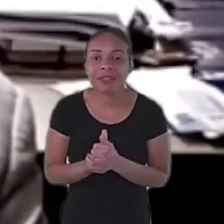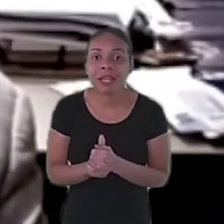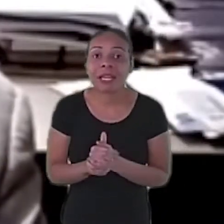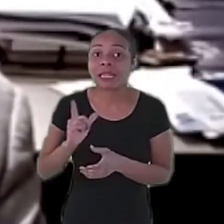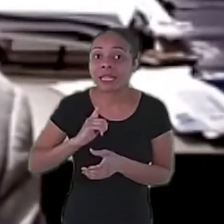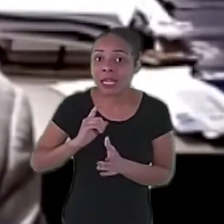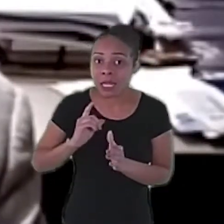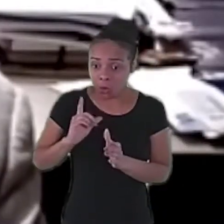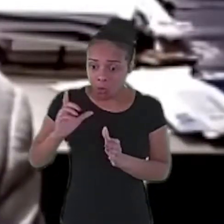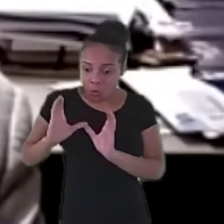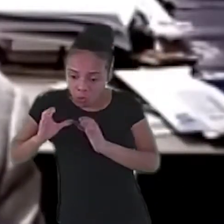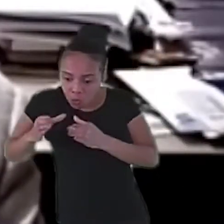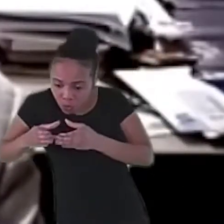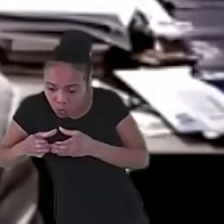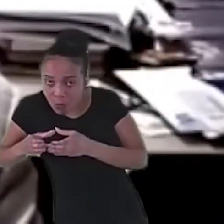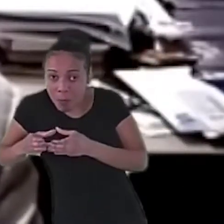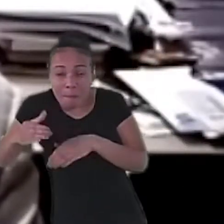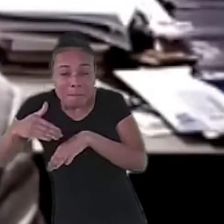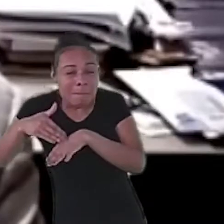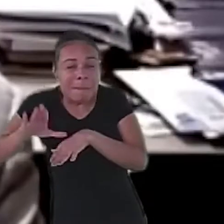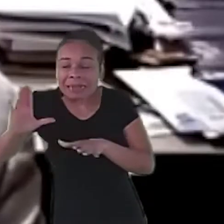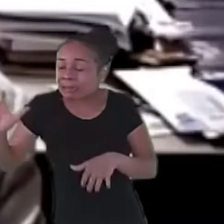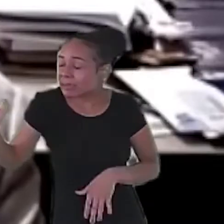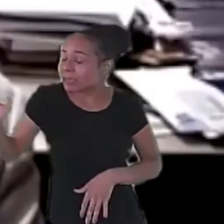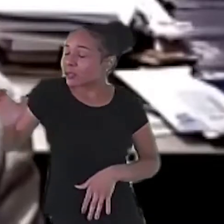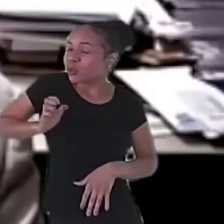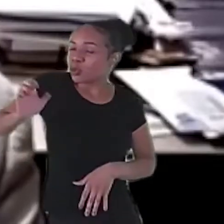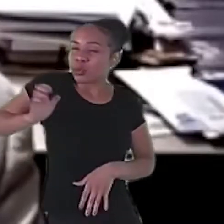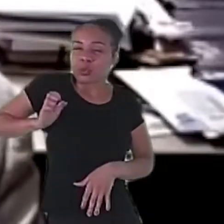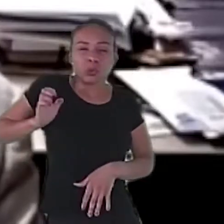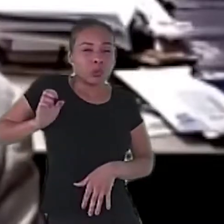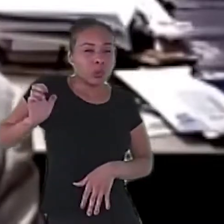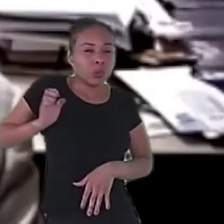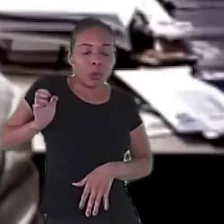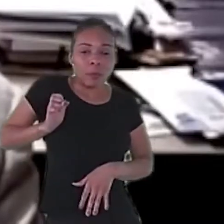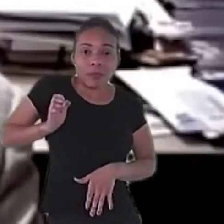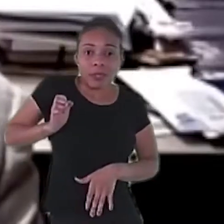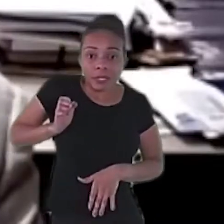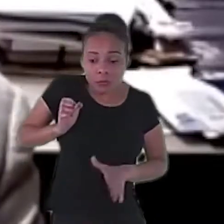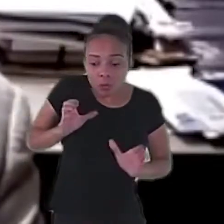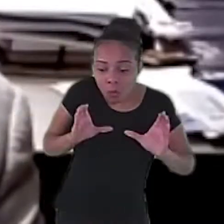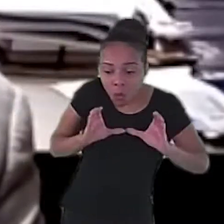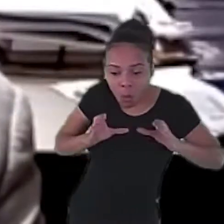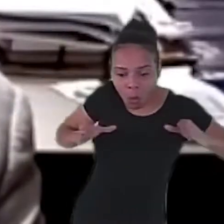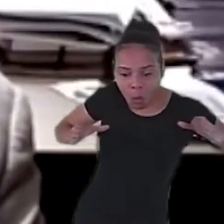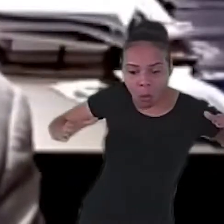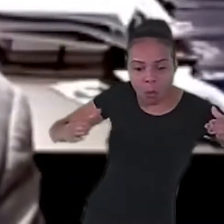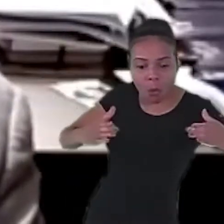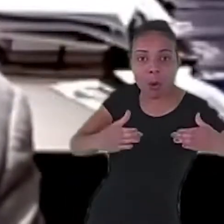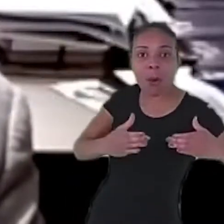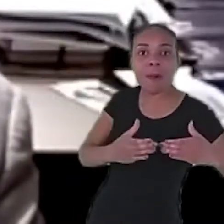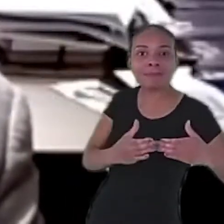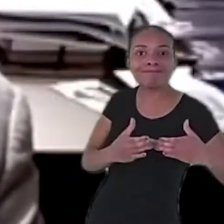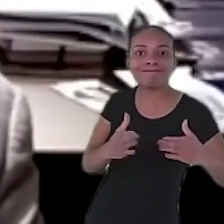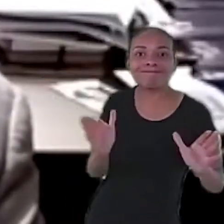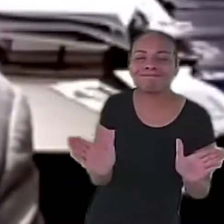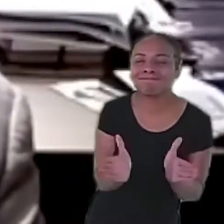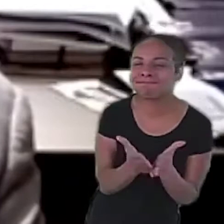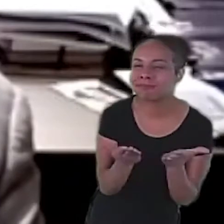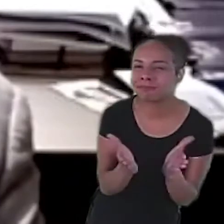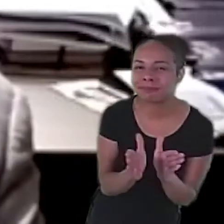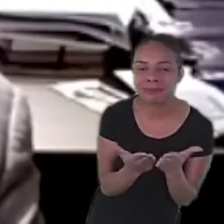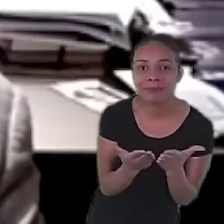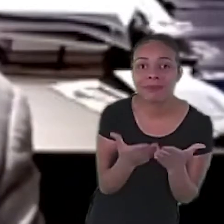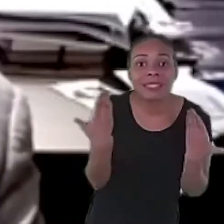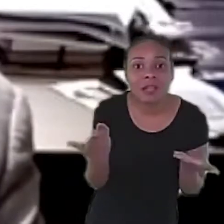ricos na renda e na riqueza, você vai ver que é uma coisa exorbitante. Isso é uma questão